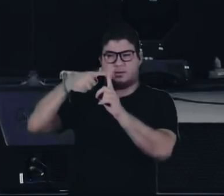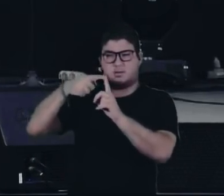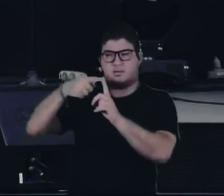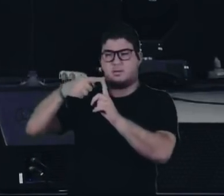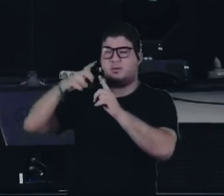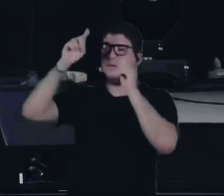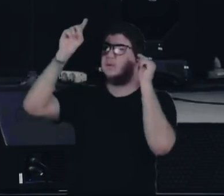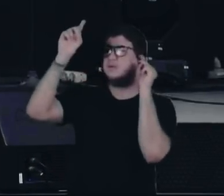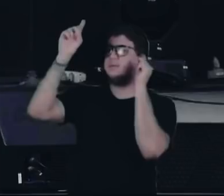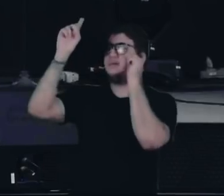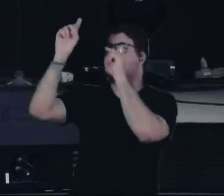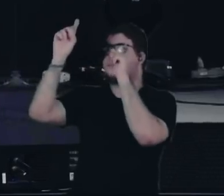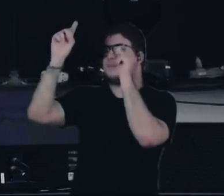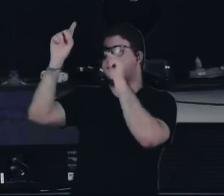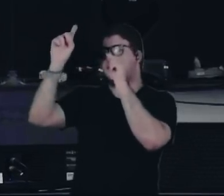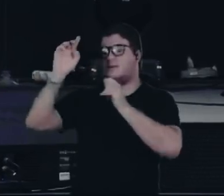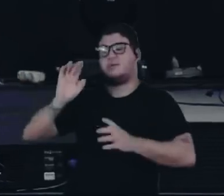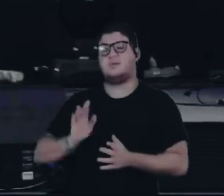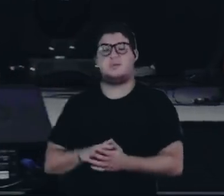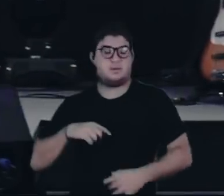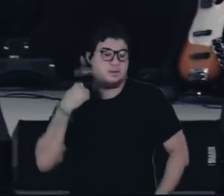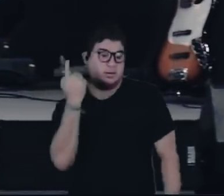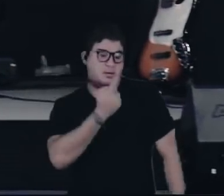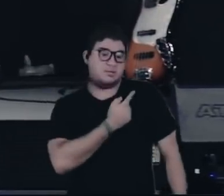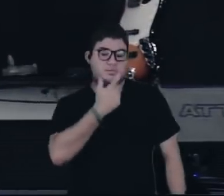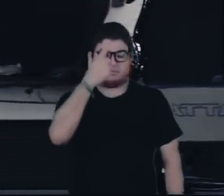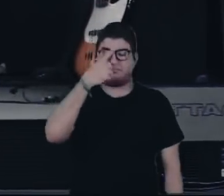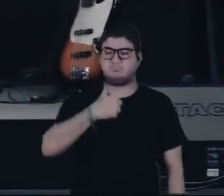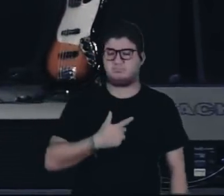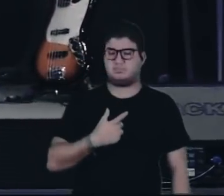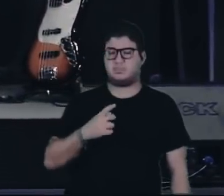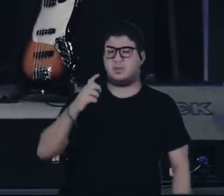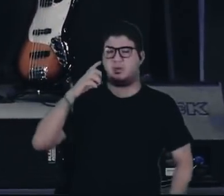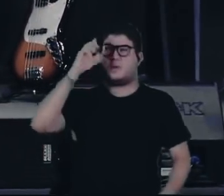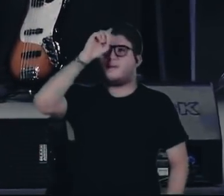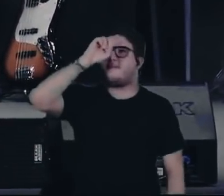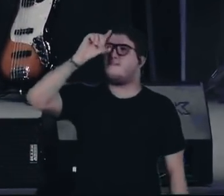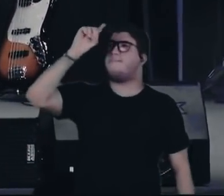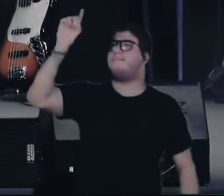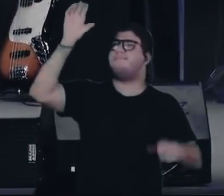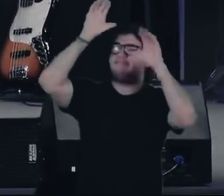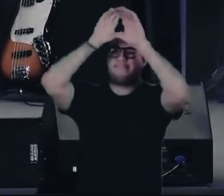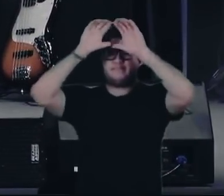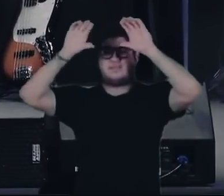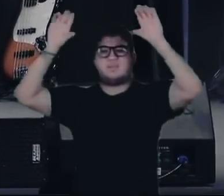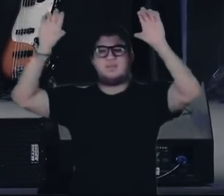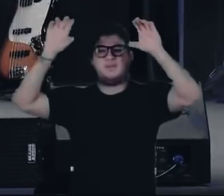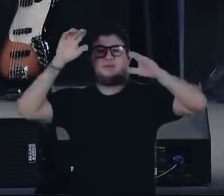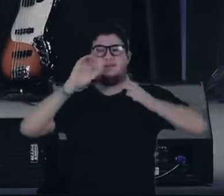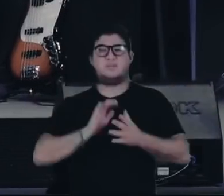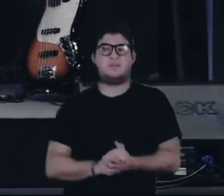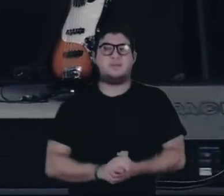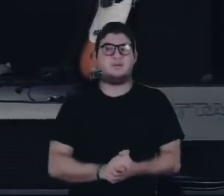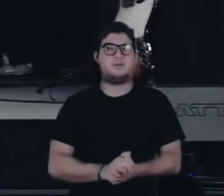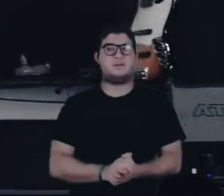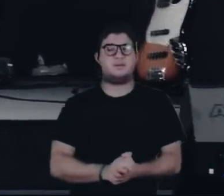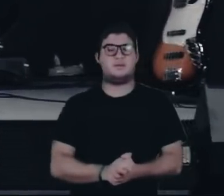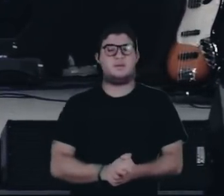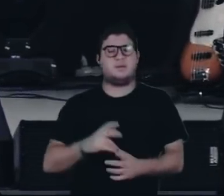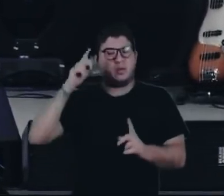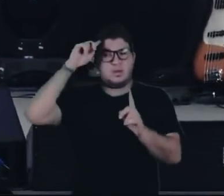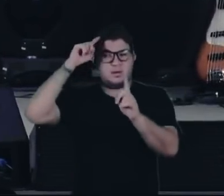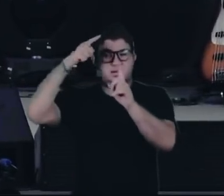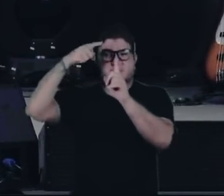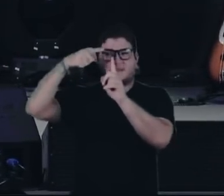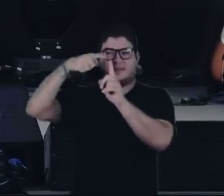celestes do céu. Nós estamos aqui, mas somos cidadãos do céu. São esses